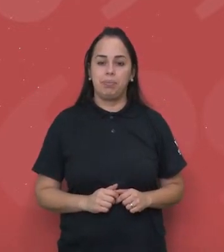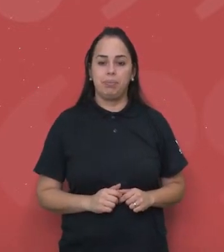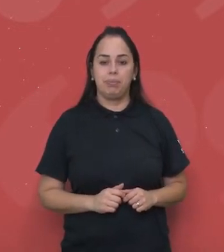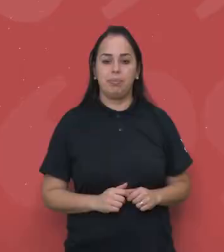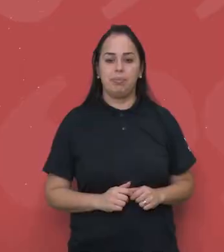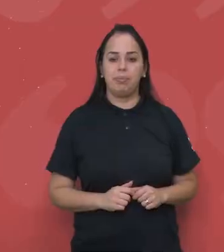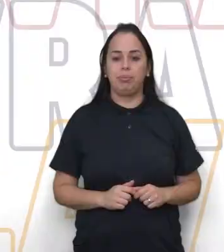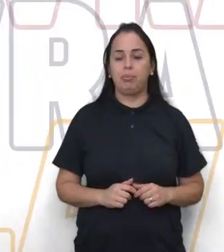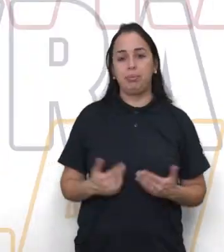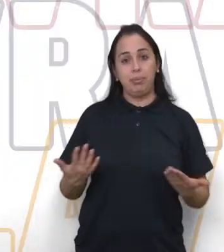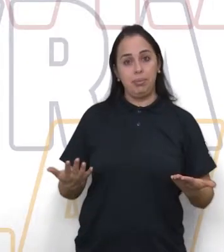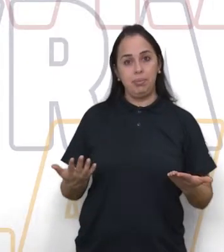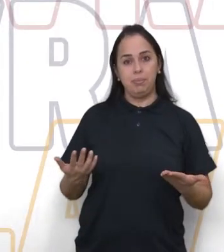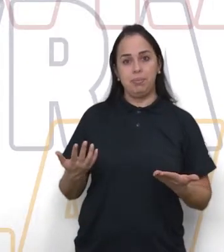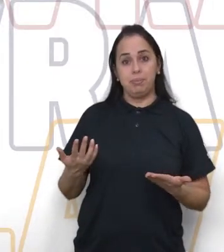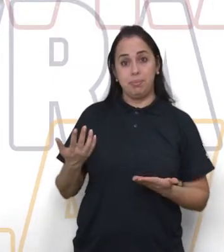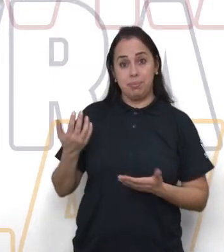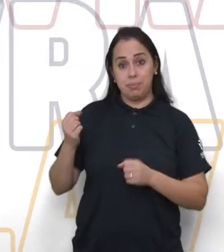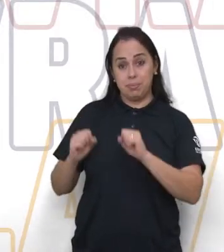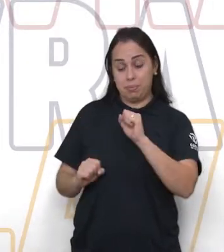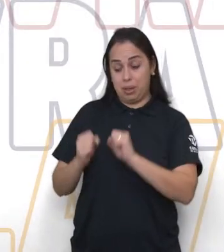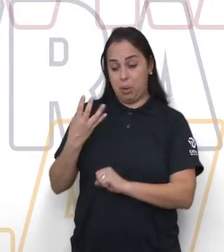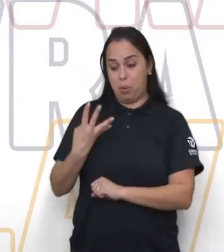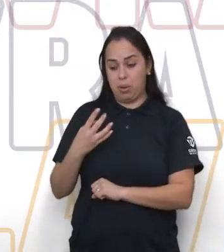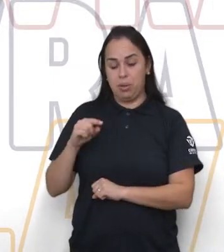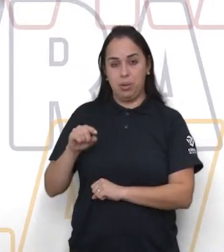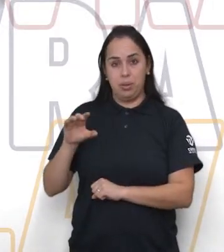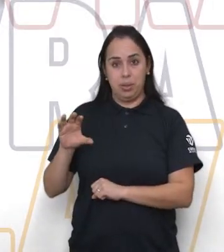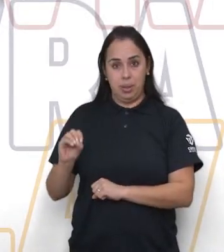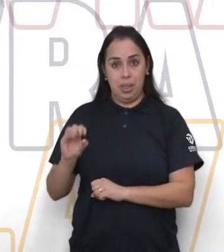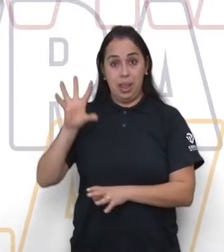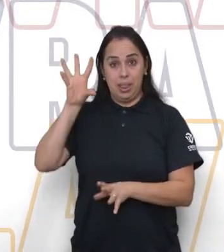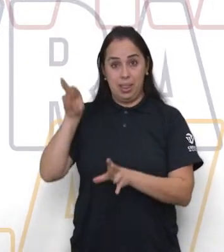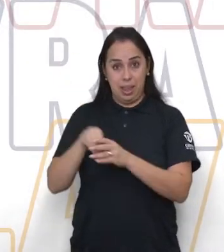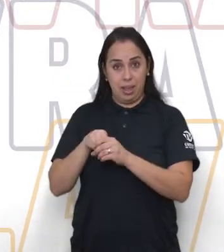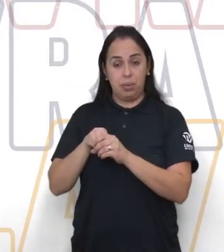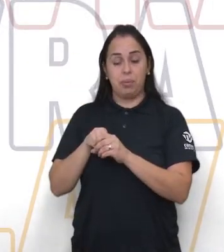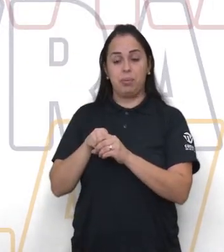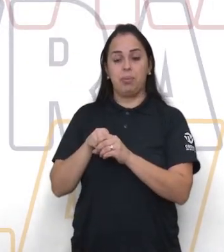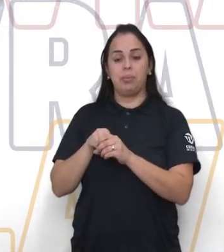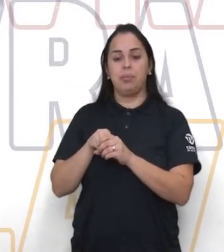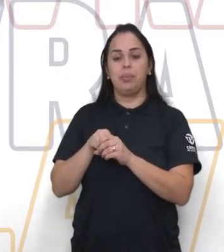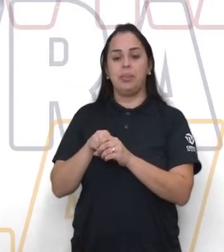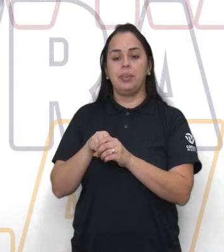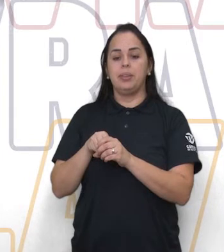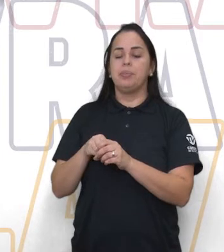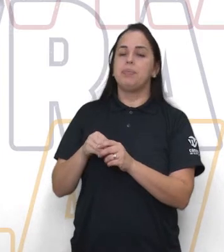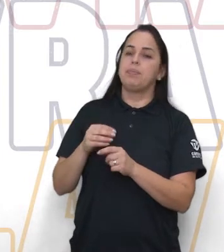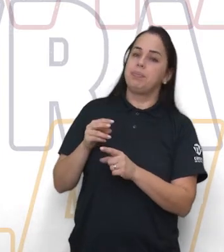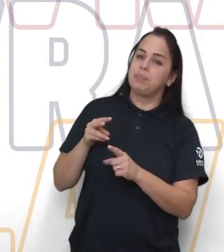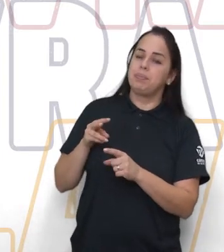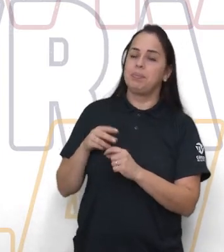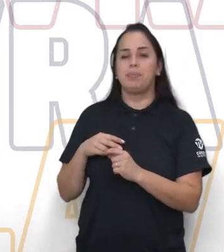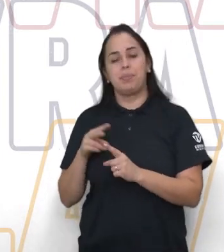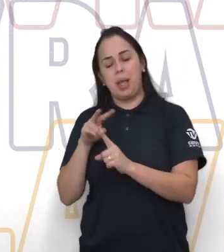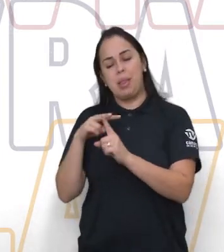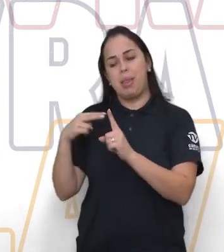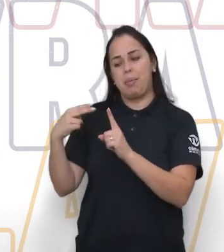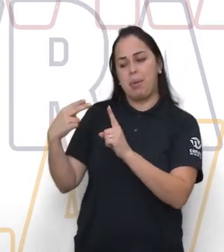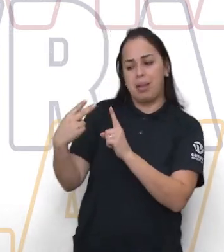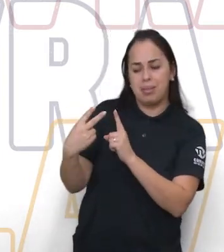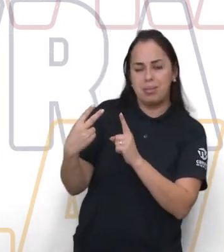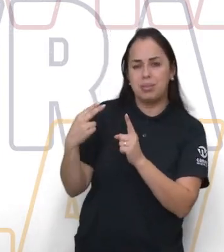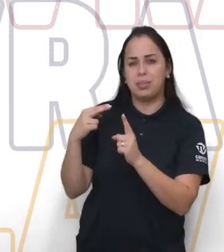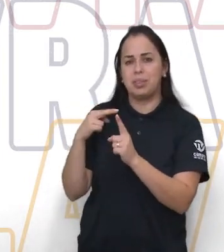processos de trabalho 4.0 no trabalho quando a gente olha as questões